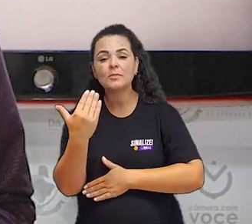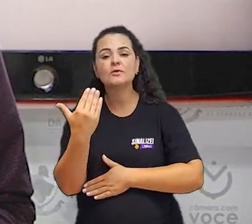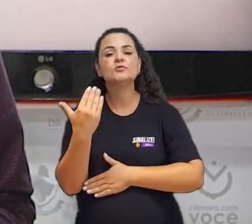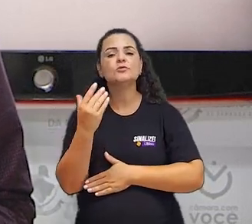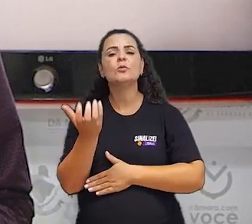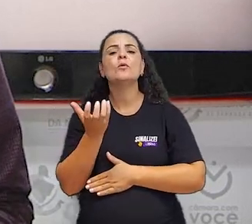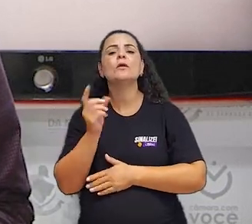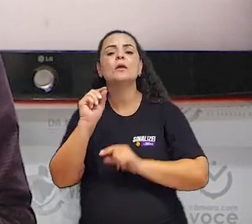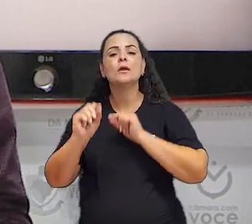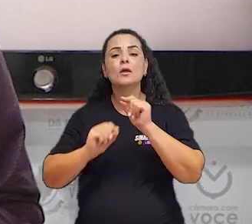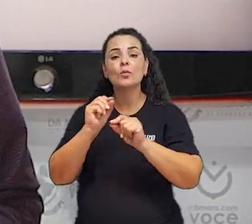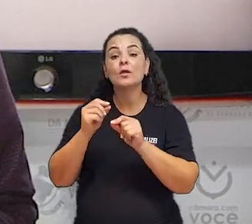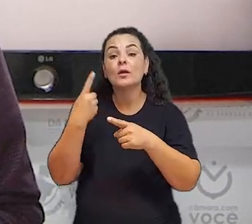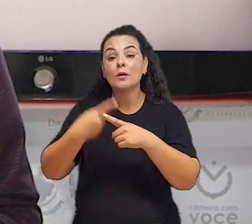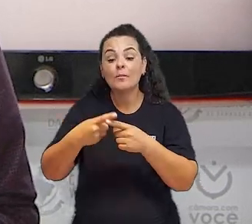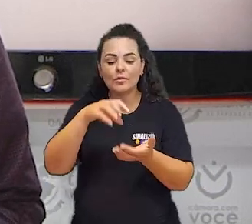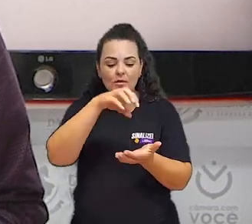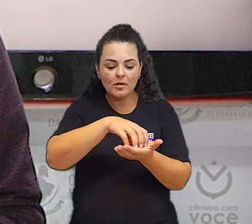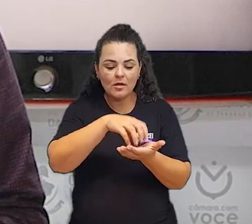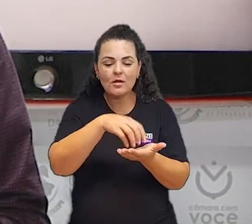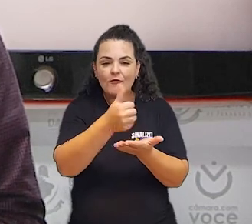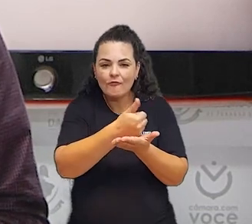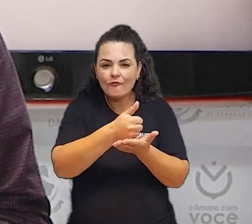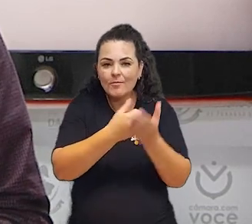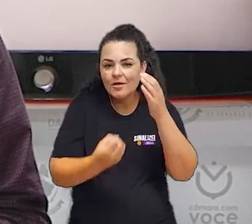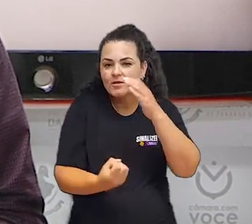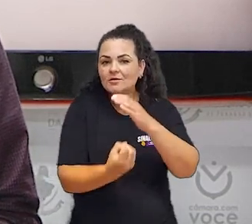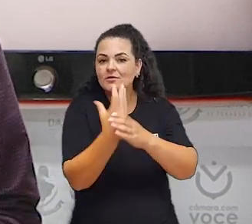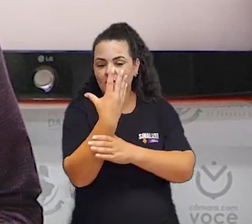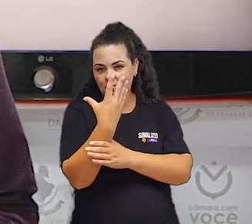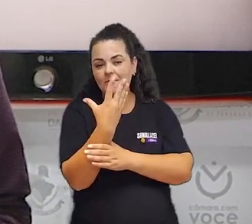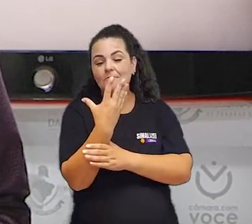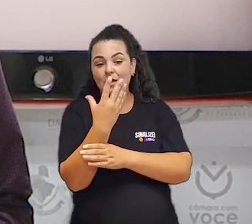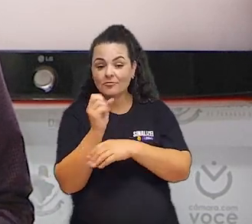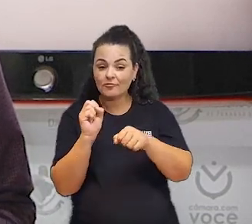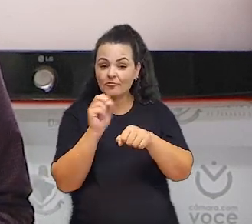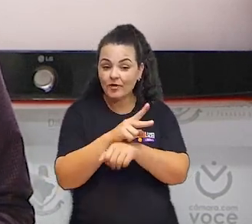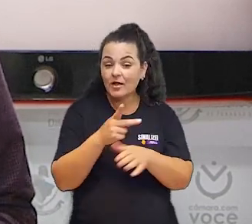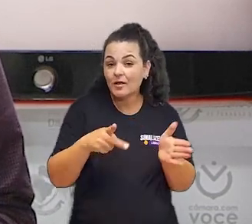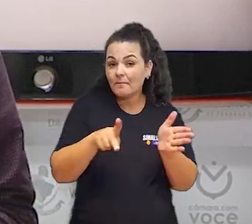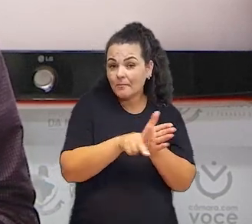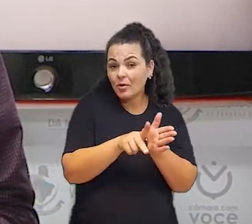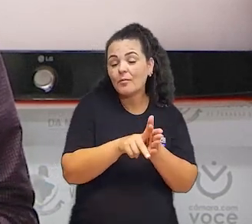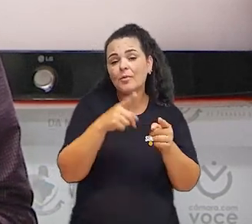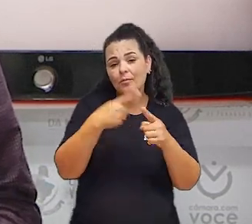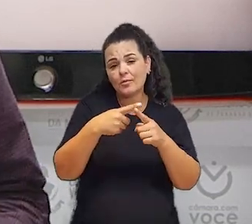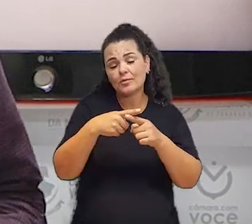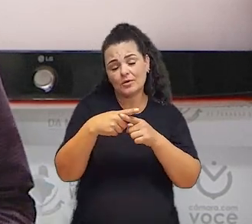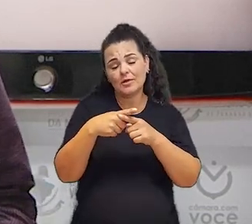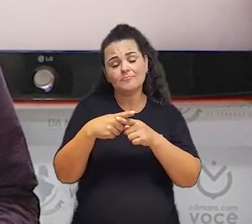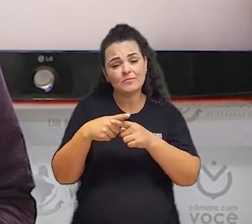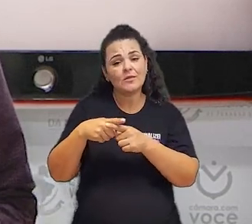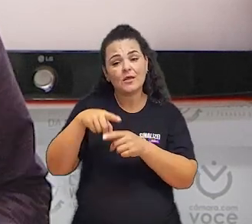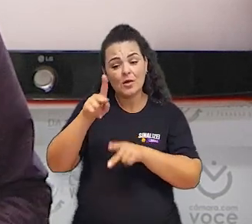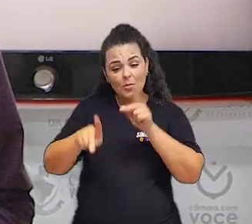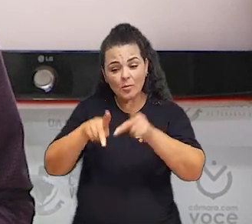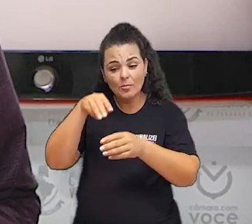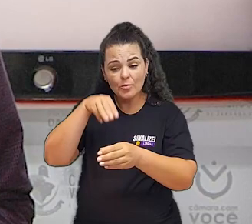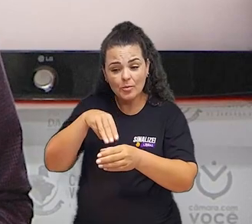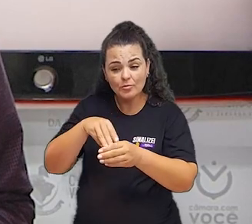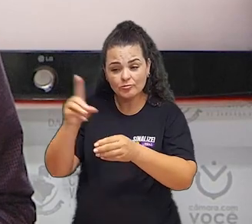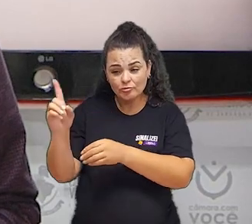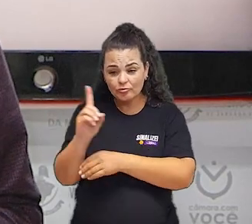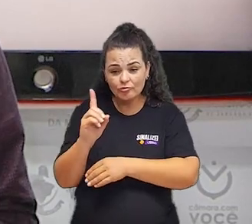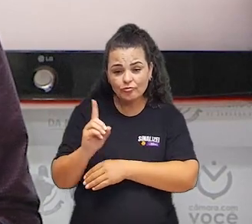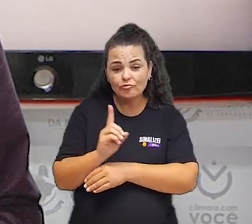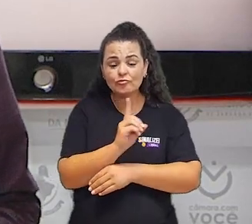inauguração iminente da farmácia onde se espera um aumento significativo de movimento de munícipes especialmente aqueles